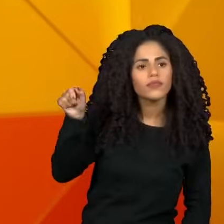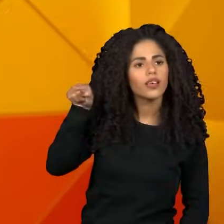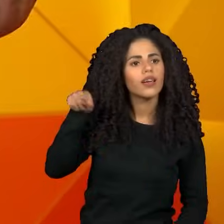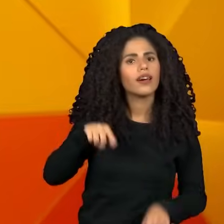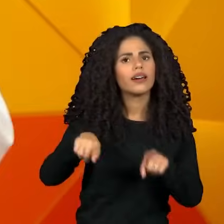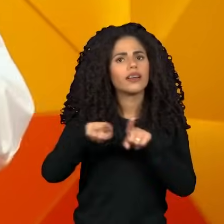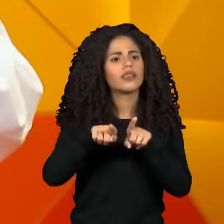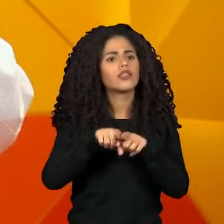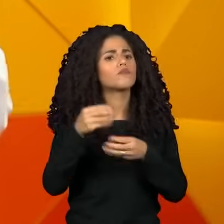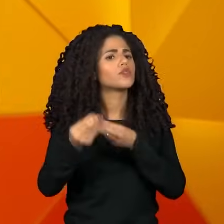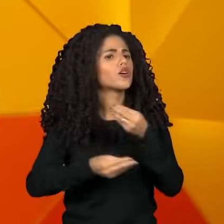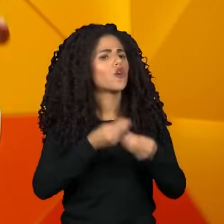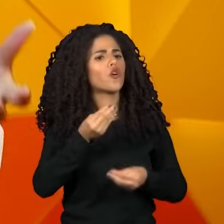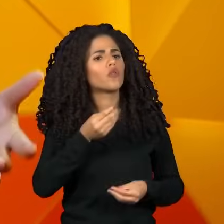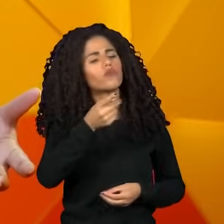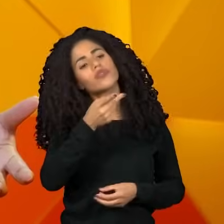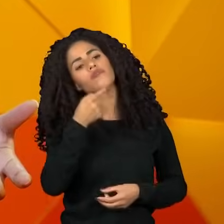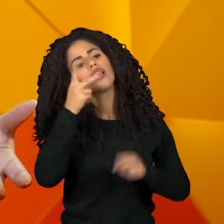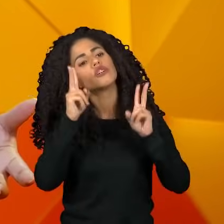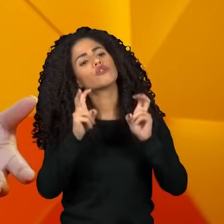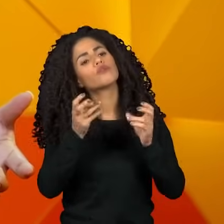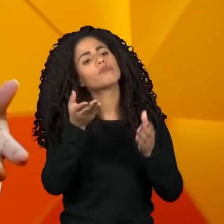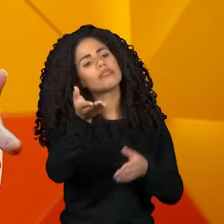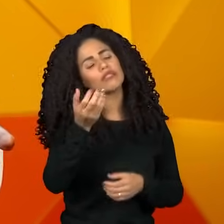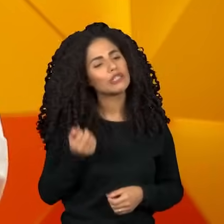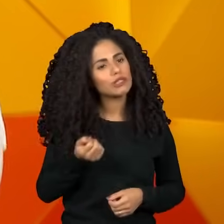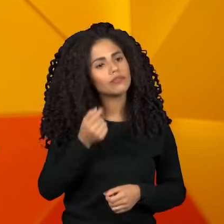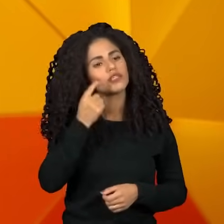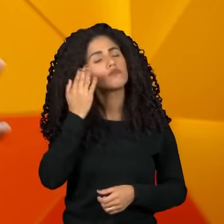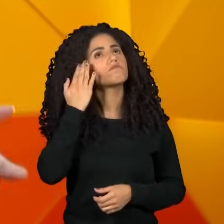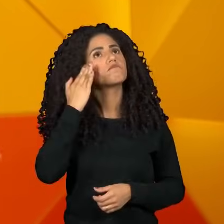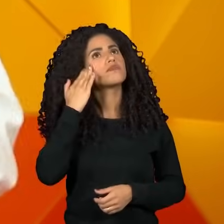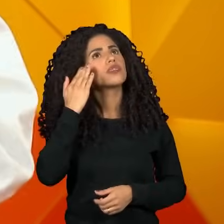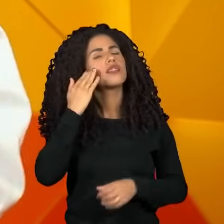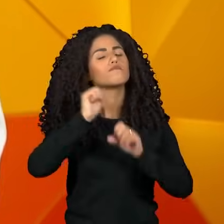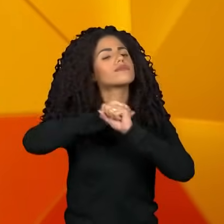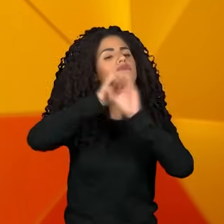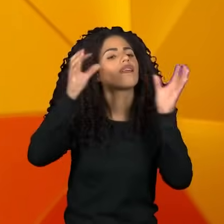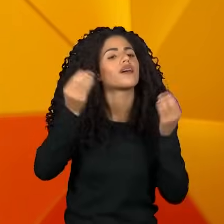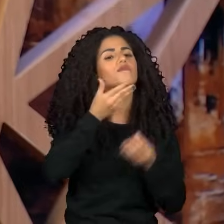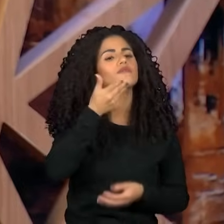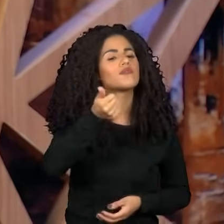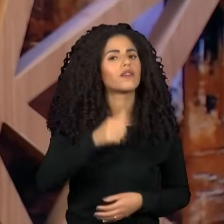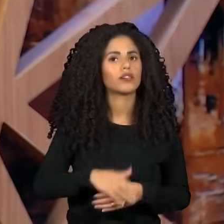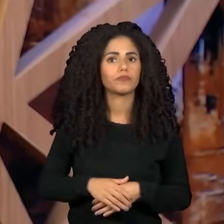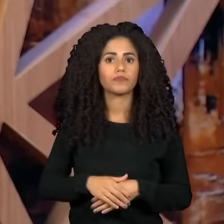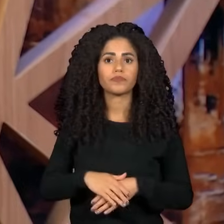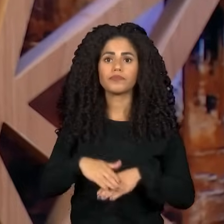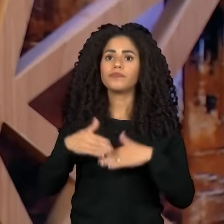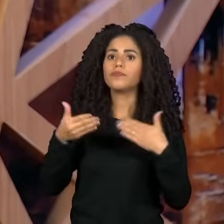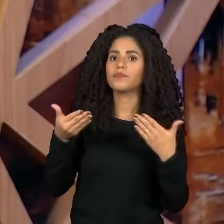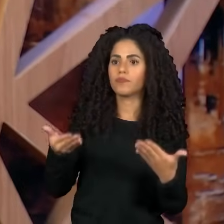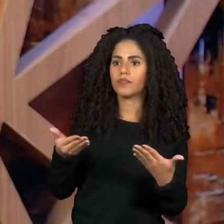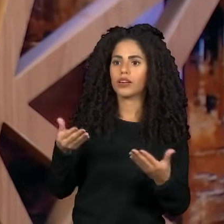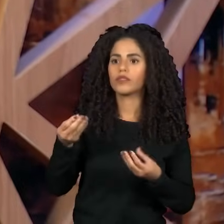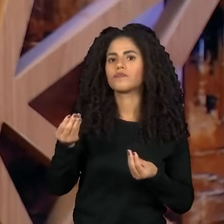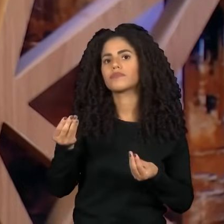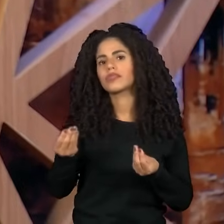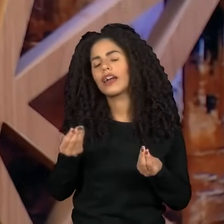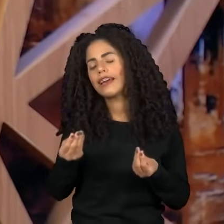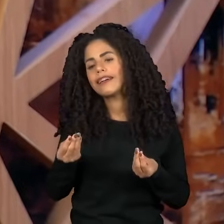Sobonfu Somé. Queria te ouvir falar um pouco sobre isso, para a gente poder entender um pouco mais. Você sabe que a Sombo Fusomé traz algo